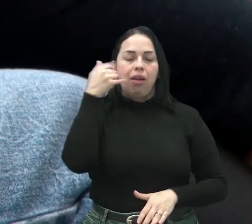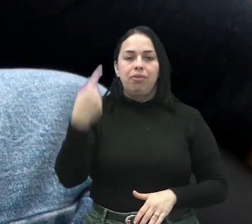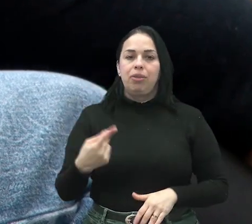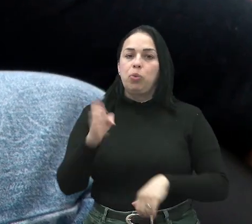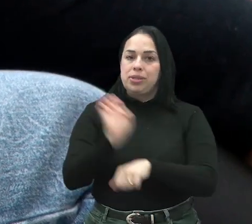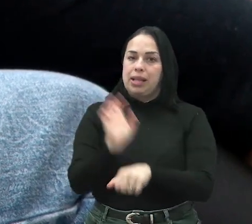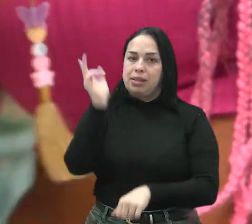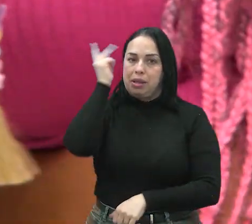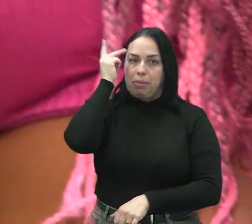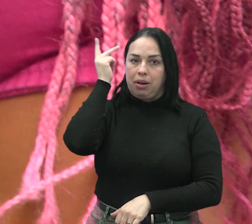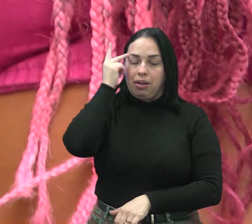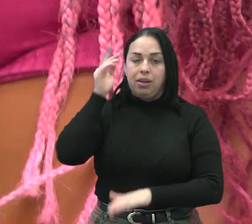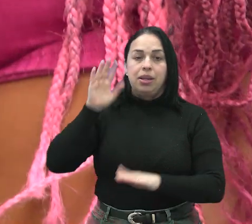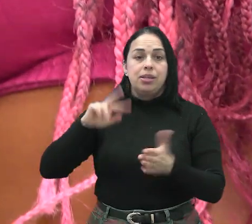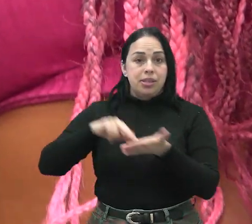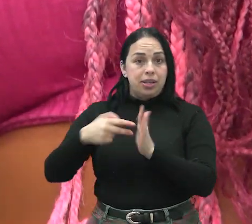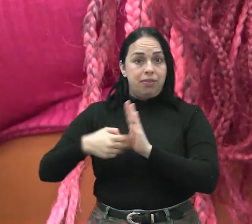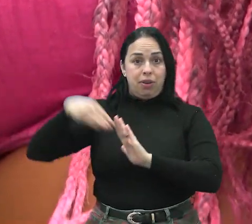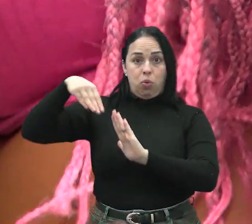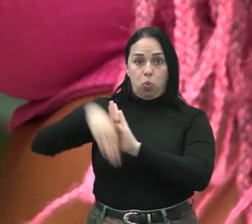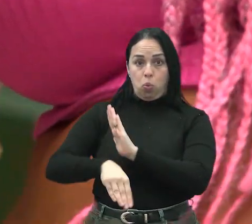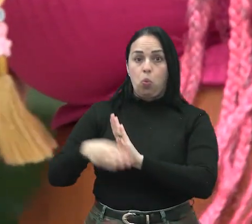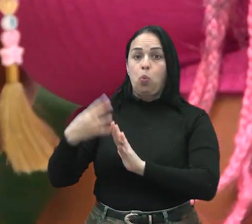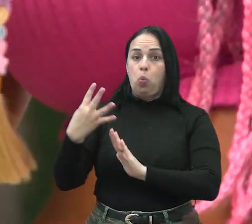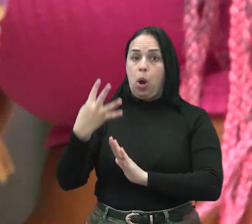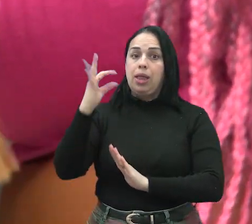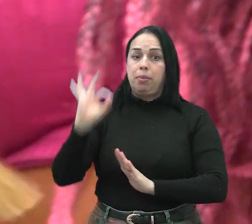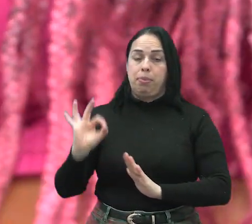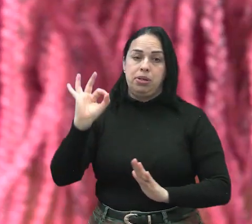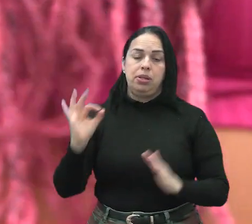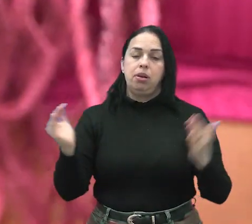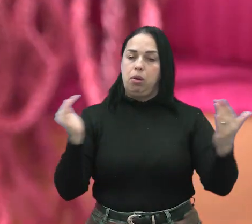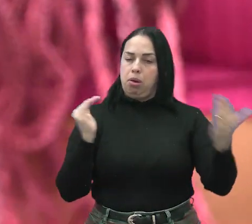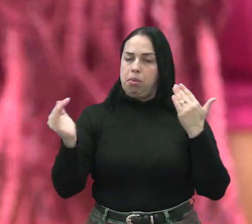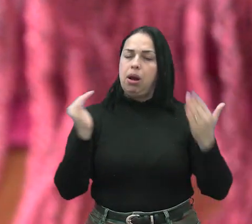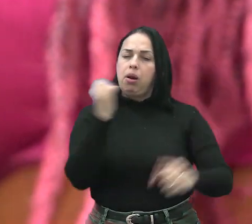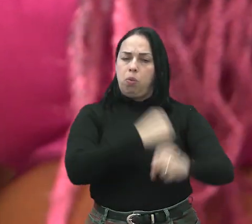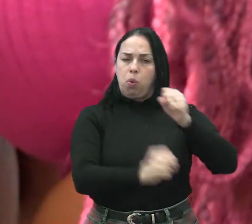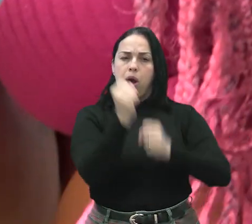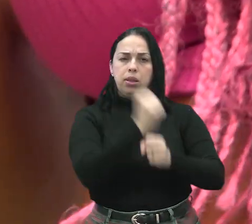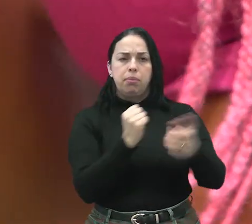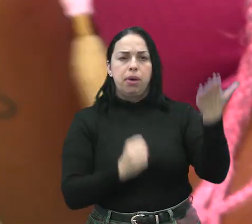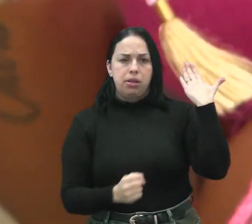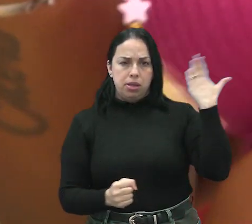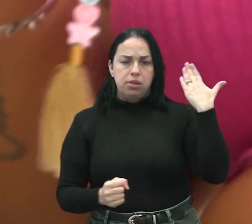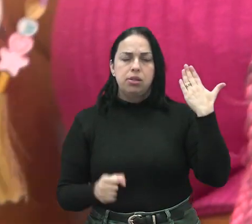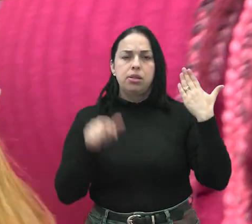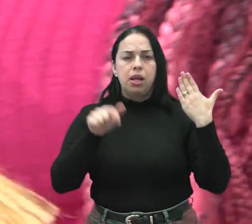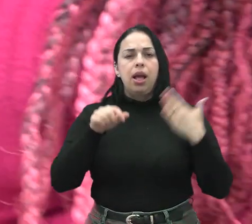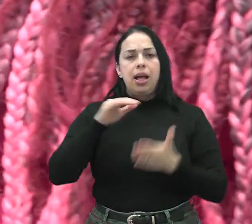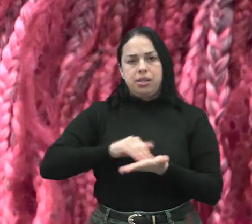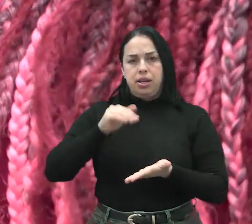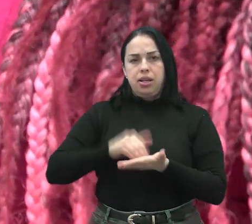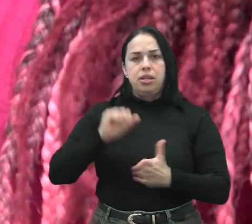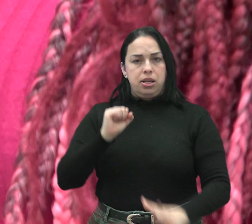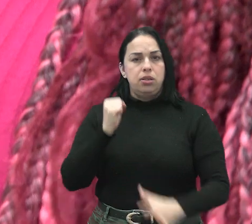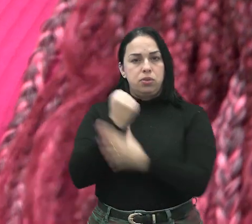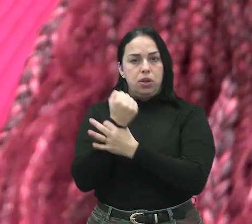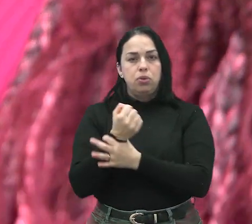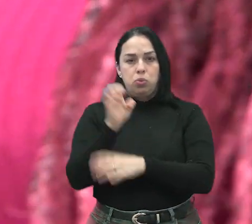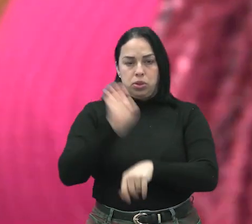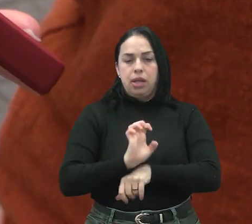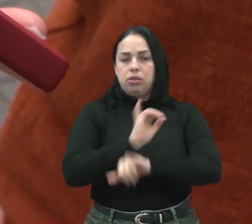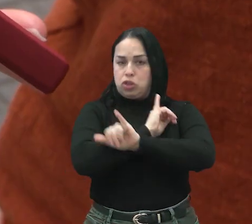celulares em São Paulo, uma queda de 4% em relação ao mesmo período do ano passado, segundo os dados da Secretaria de